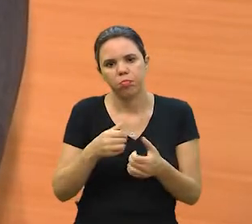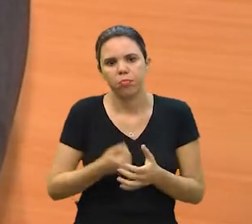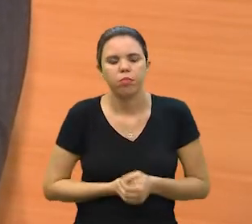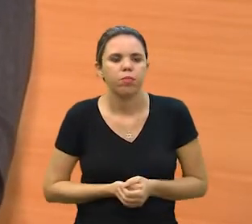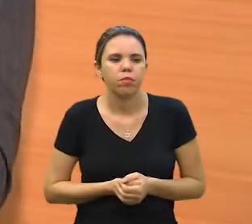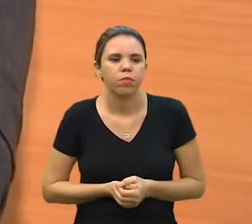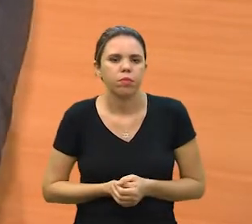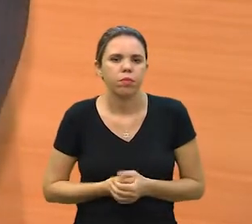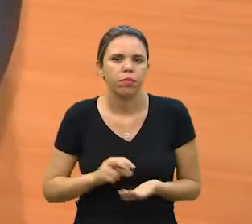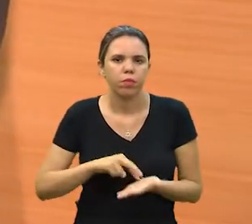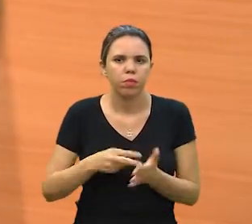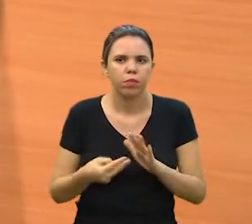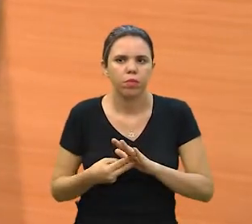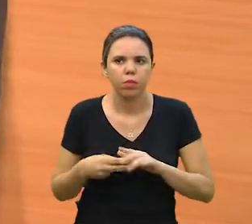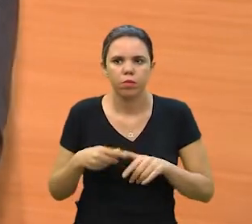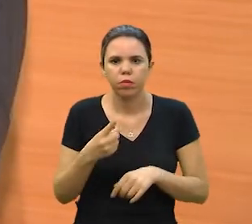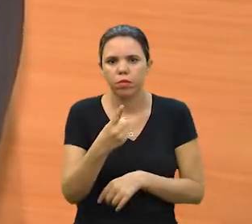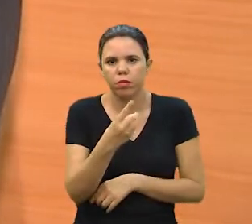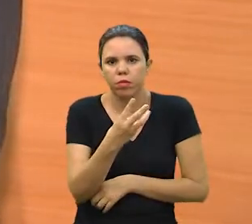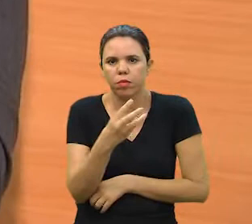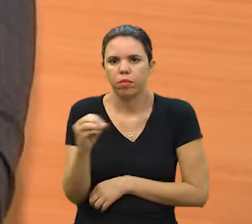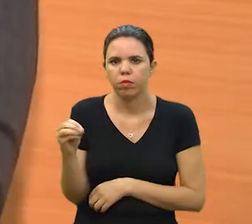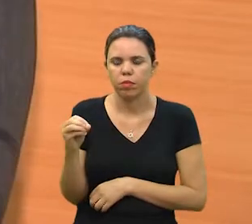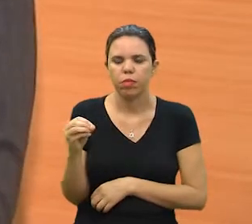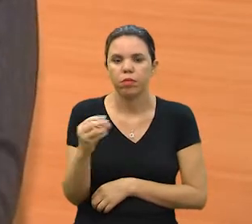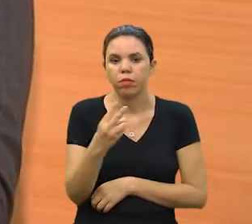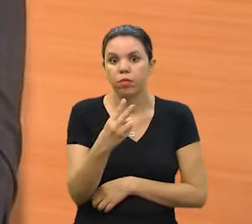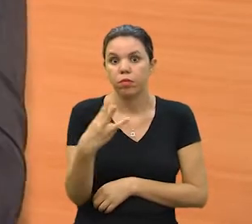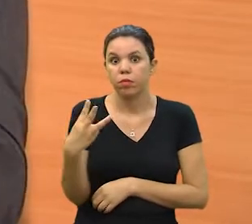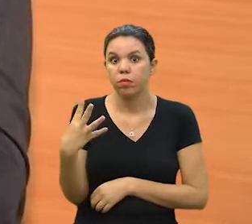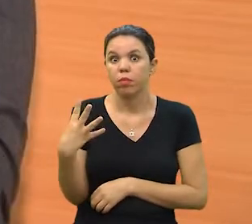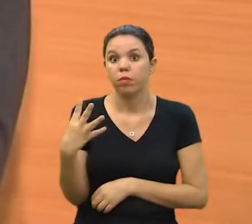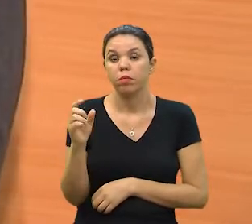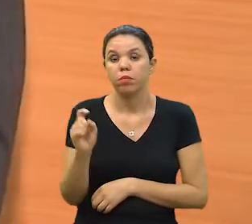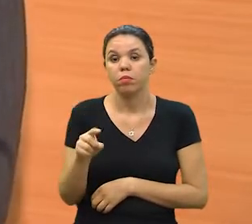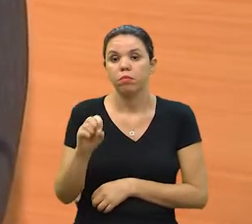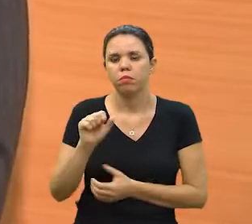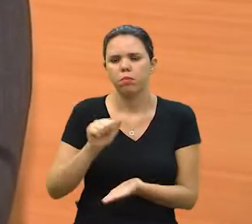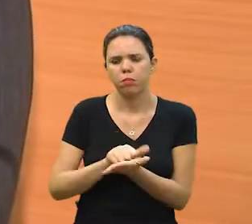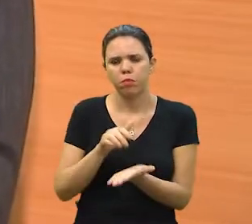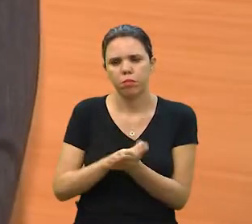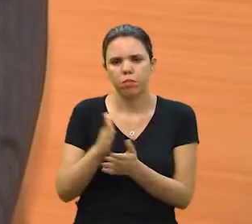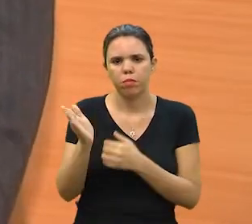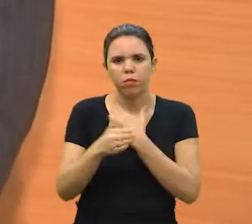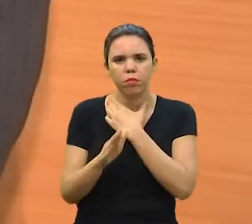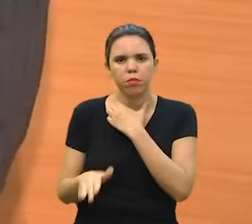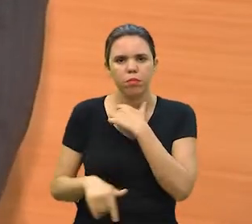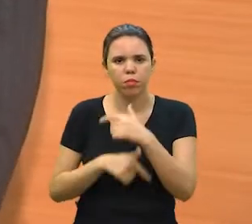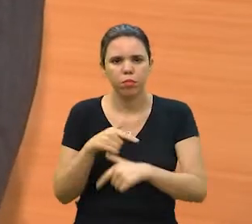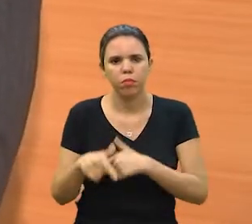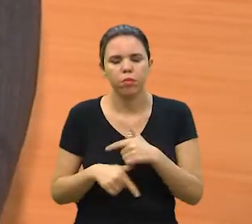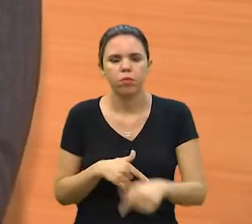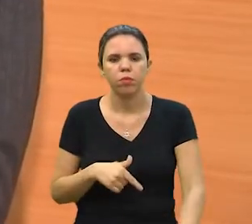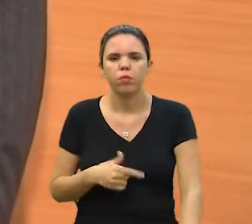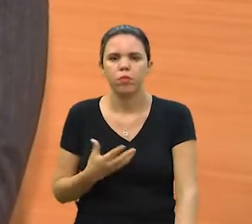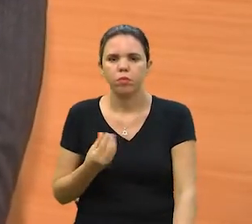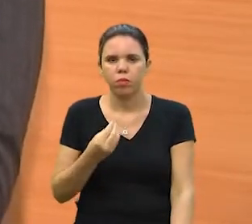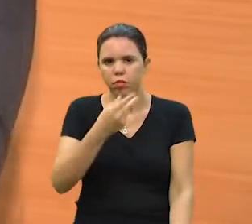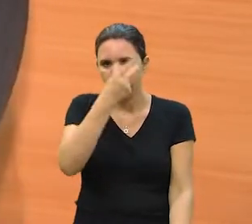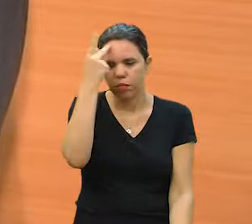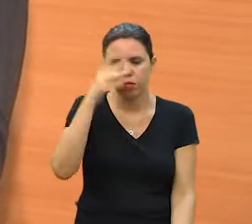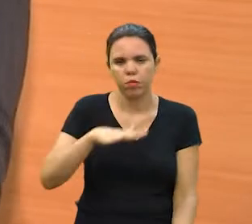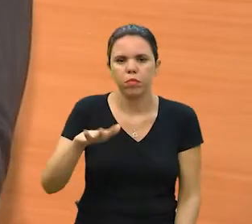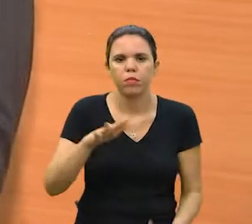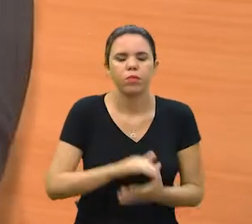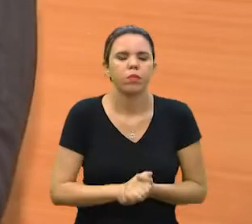que tinha mudado. Isso foi representado com as 124 mil multas, né, que foram canceladas. Então esse trabalho foi um trabalho de